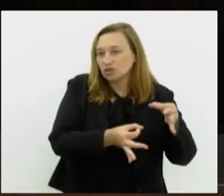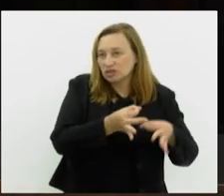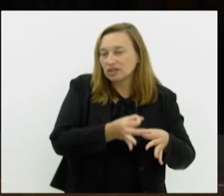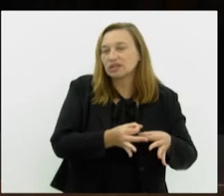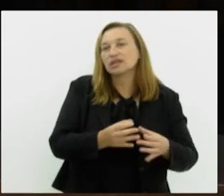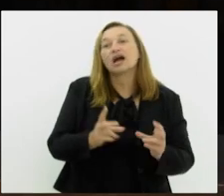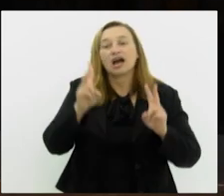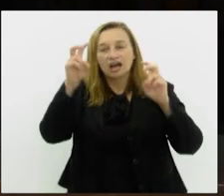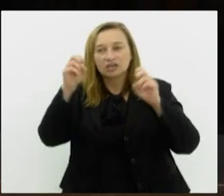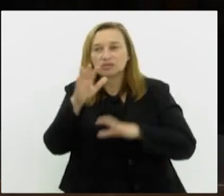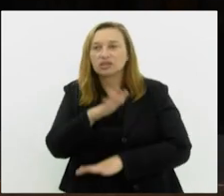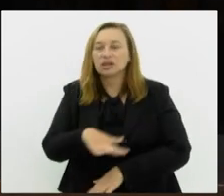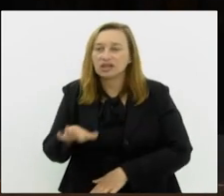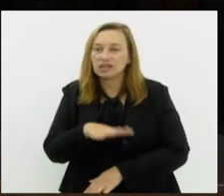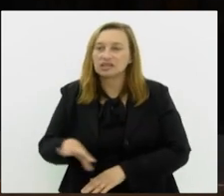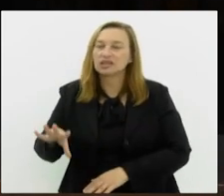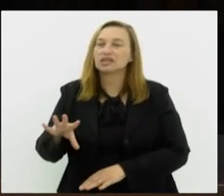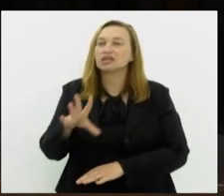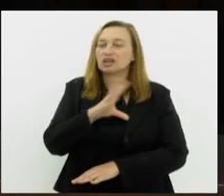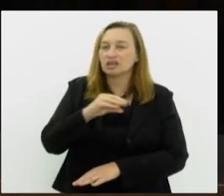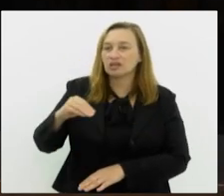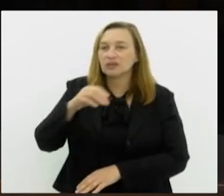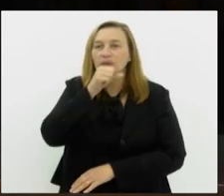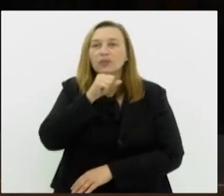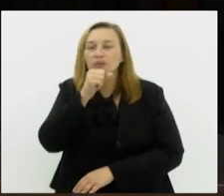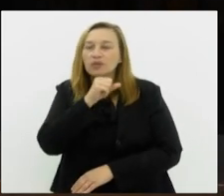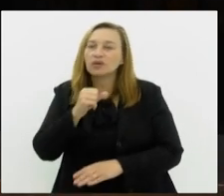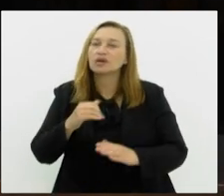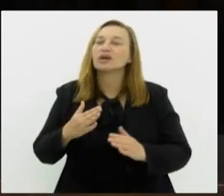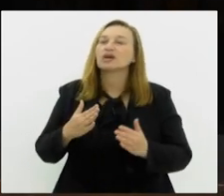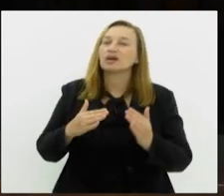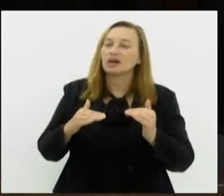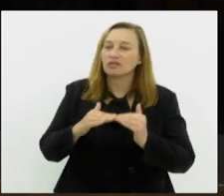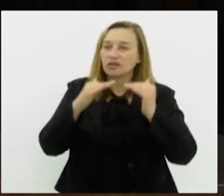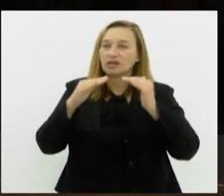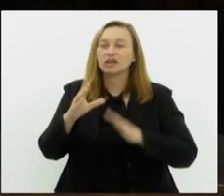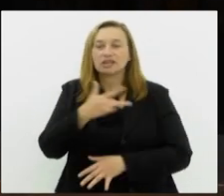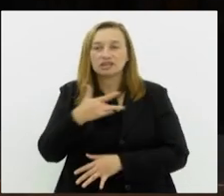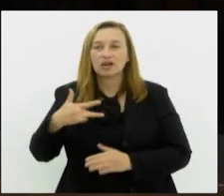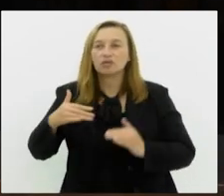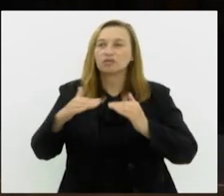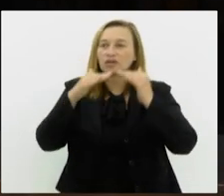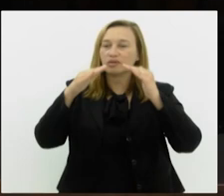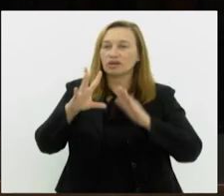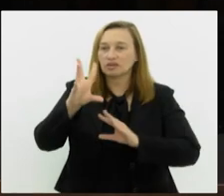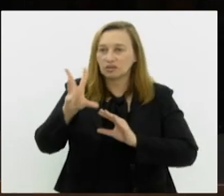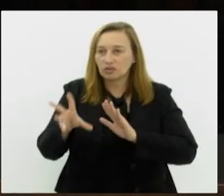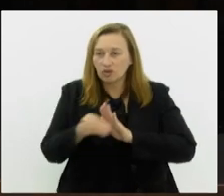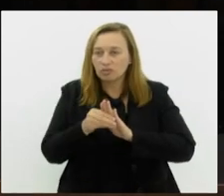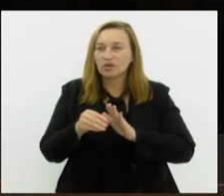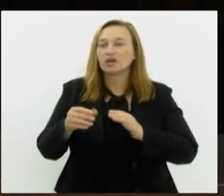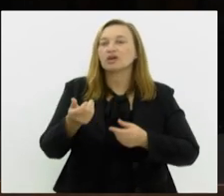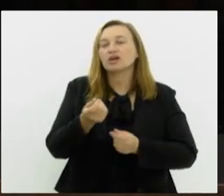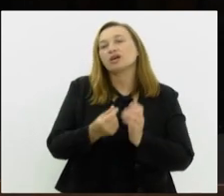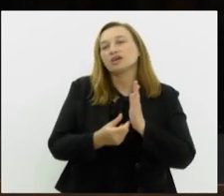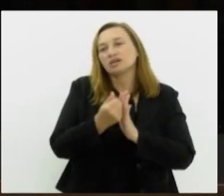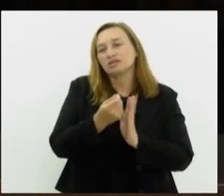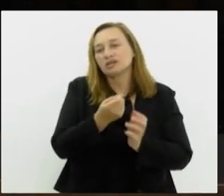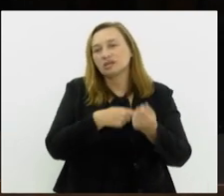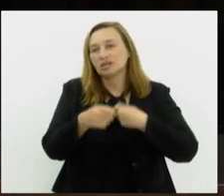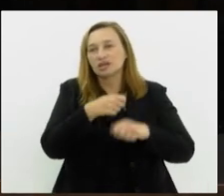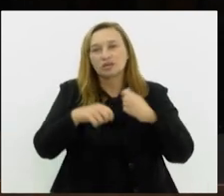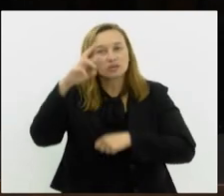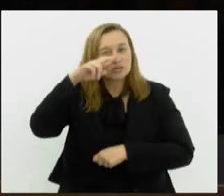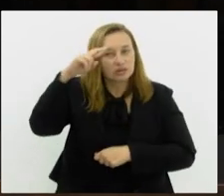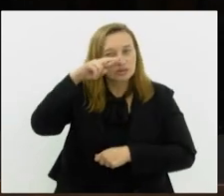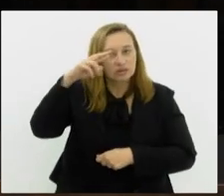de assunto da criança e do adolescente e idoso, favorável. De saúde, favorável com emenda. De orçamento, finança, fiscalização